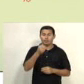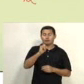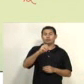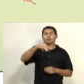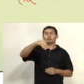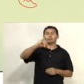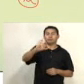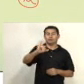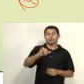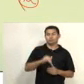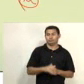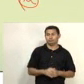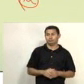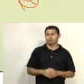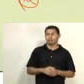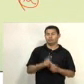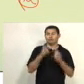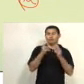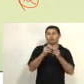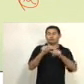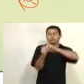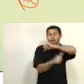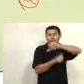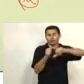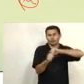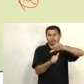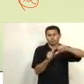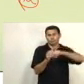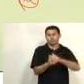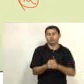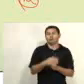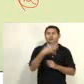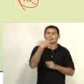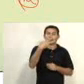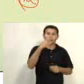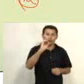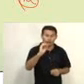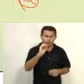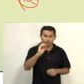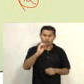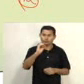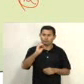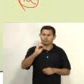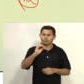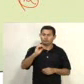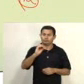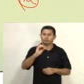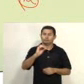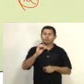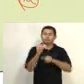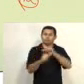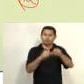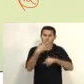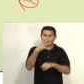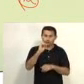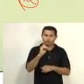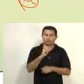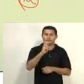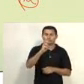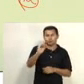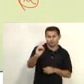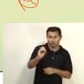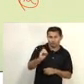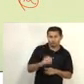Mi, fosse mudado, fosse alterado de 40 para